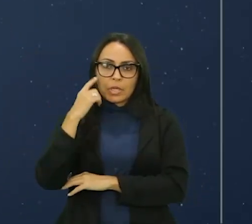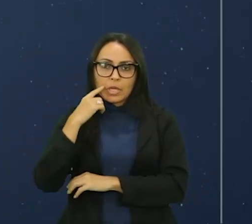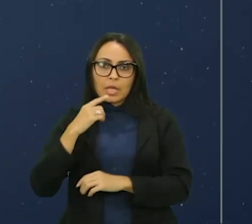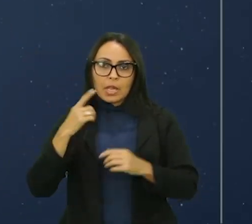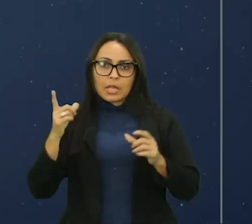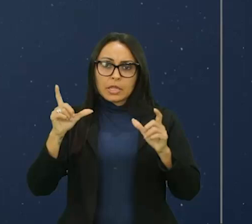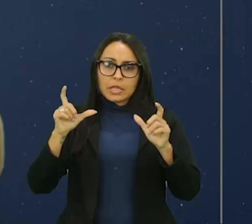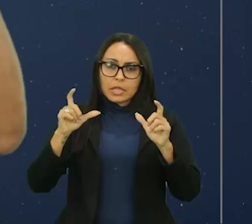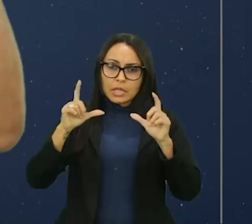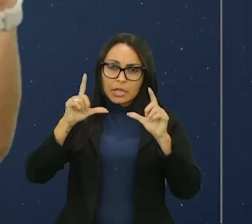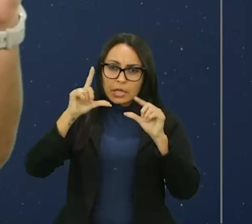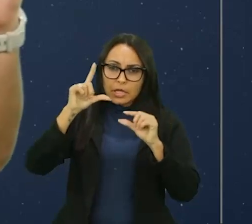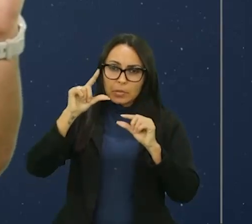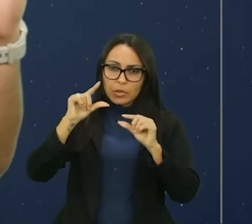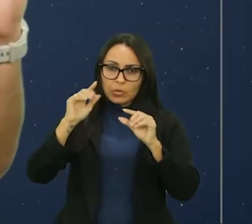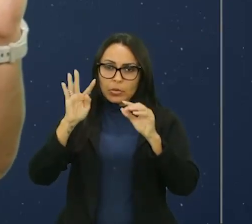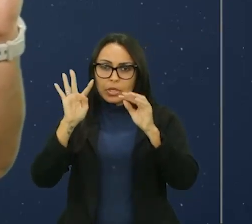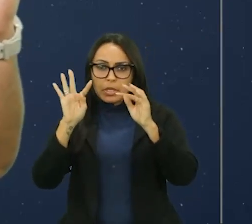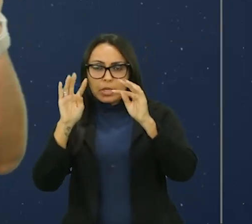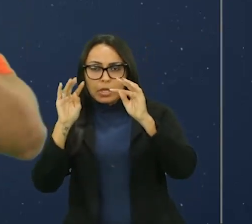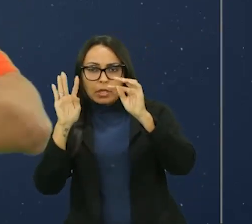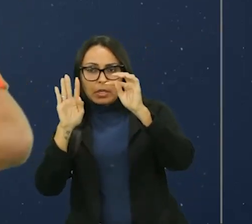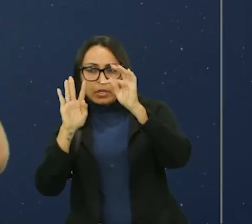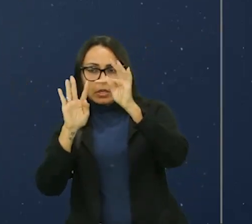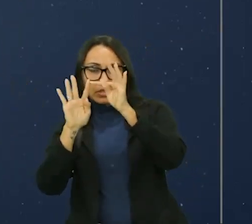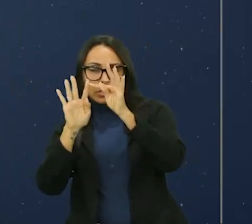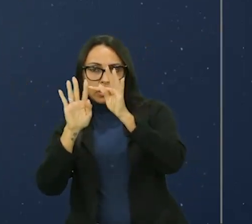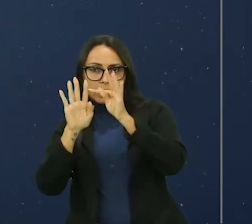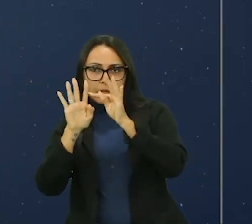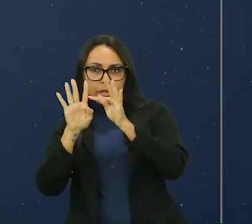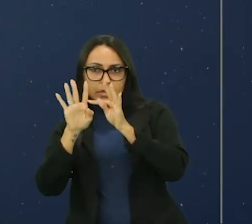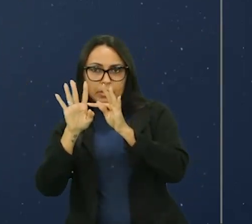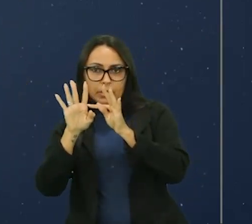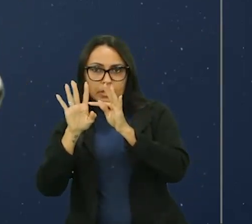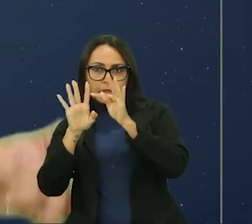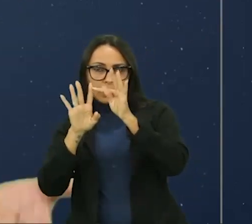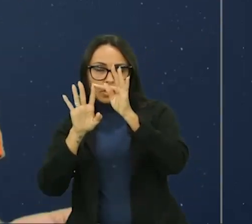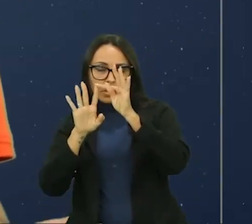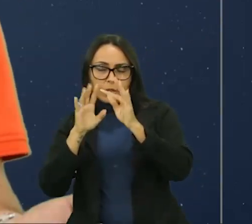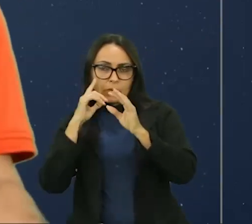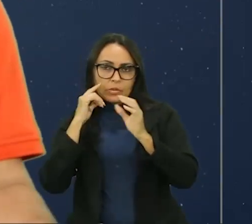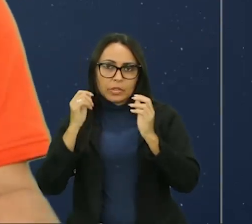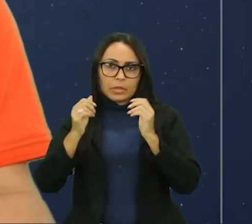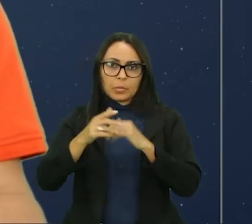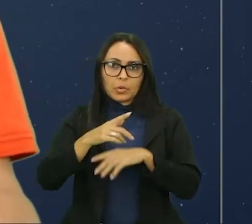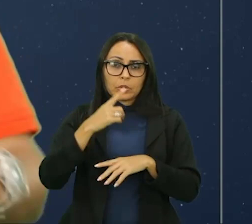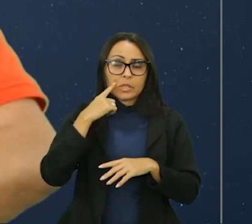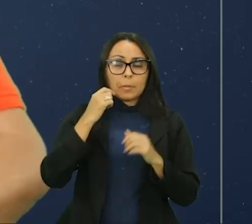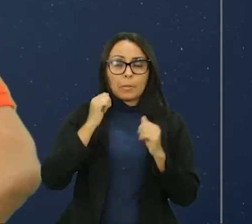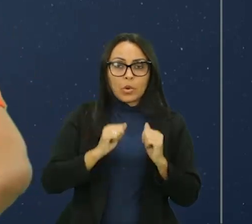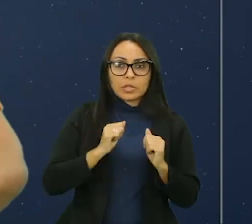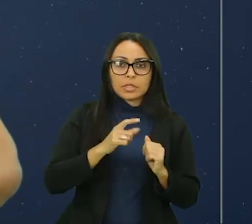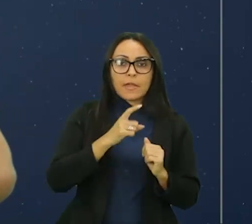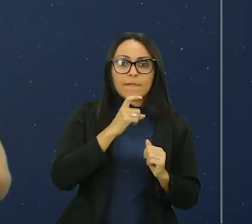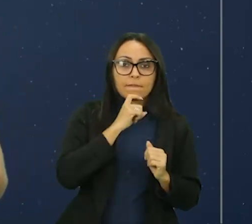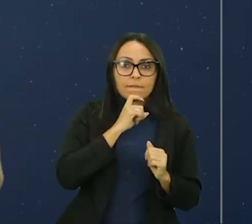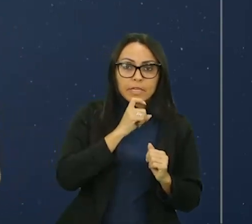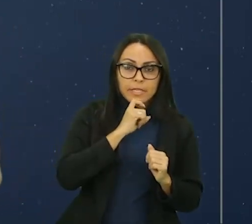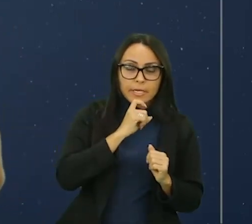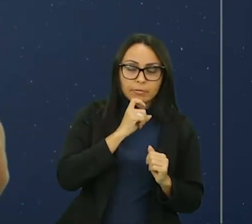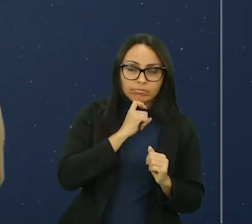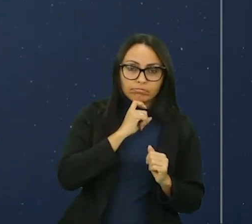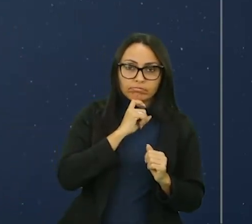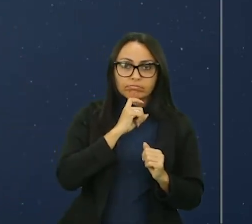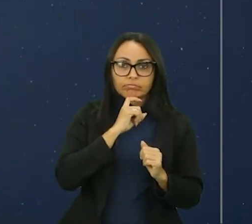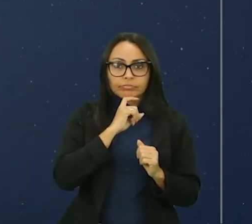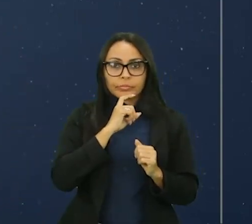diminuir a temperatura da atmosfera. Então, as correntes oceânicas, que podem ser correntes frias, inclusive as correntes frias são